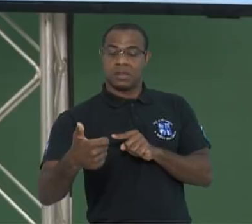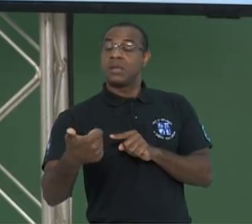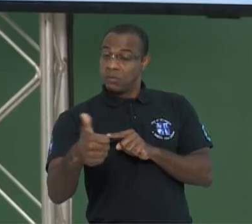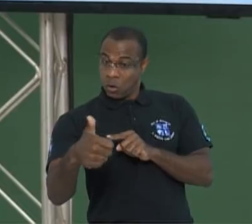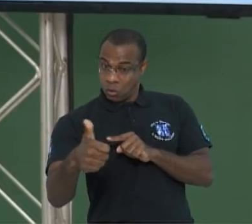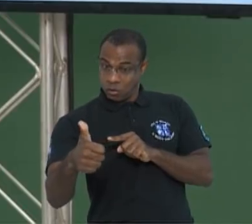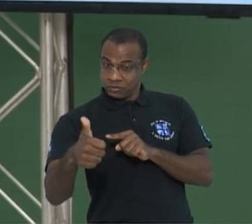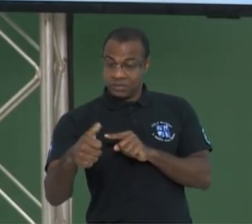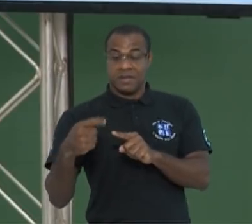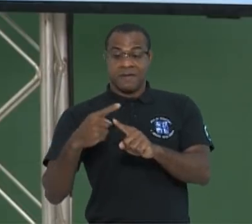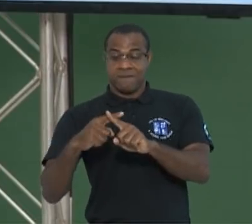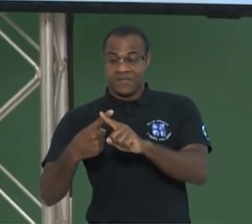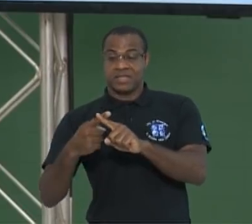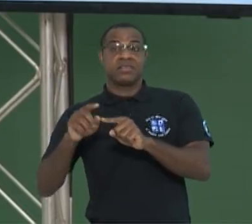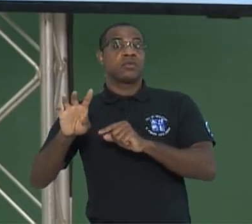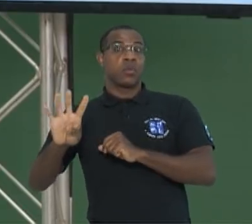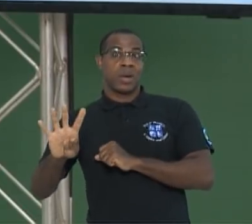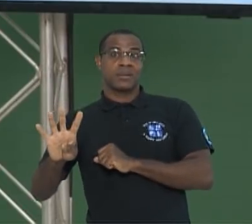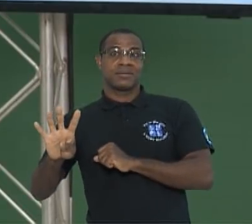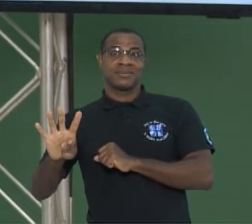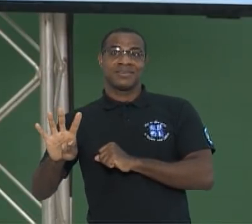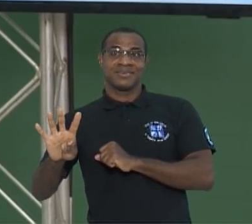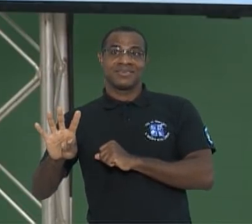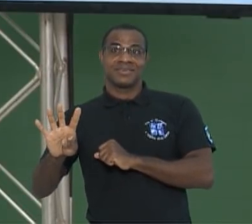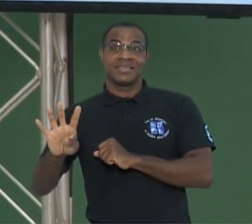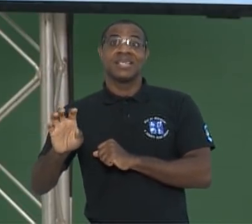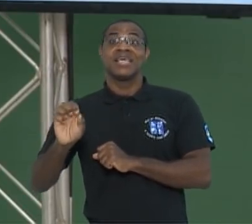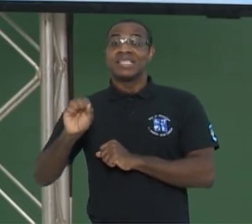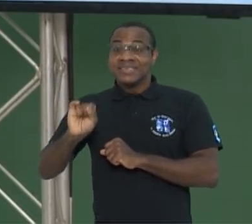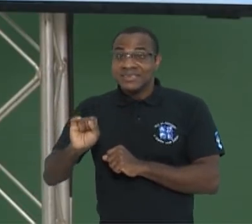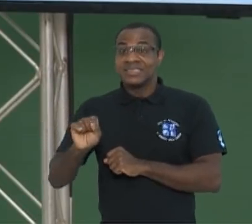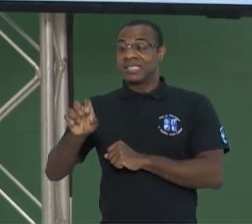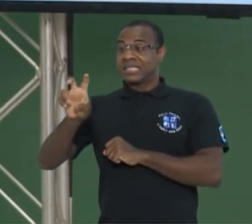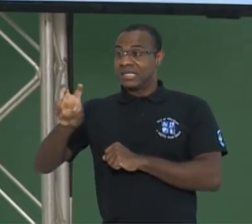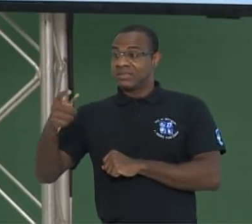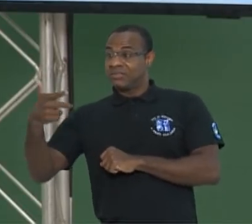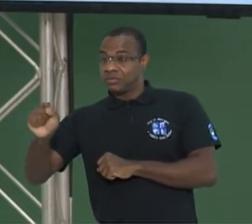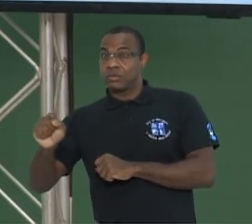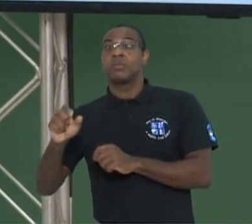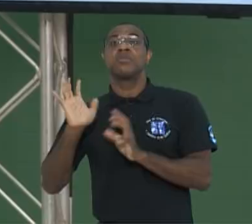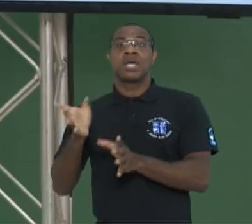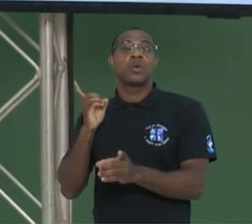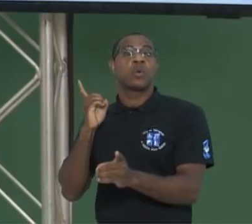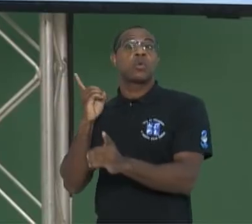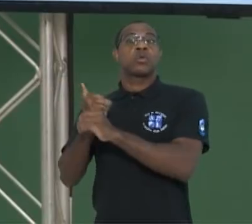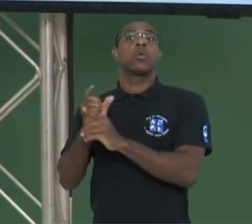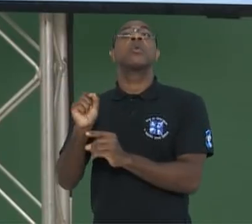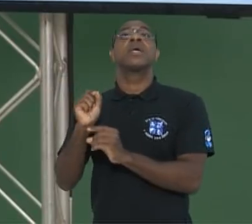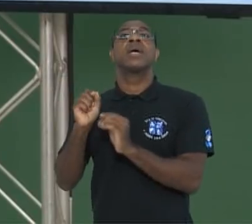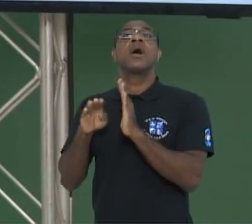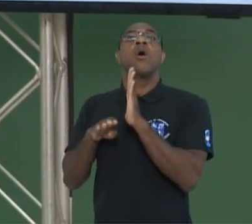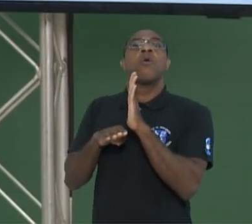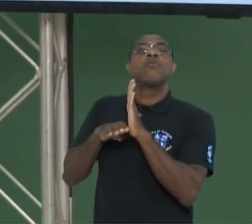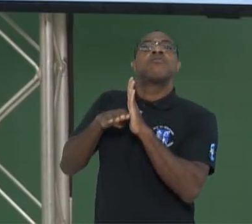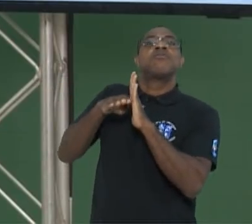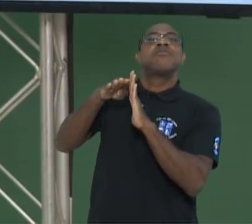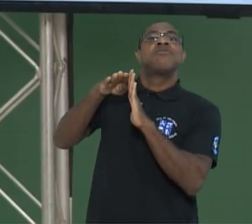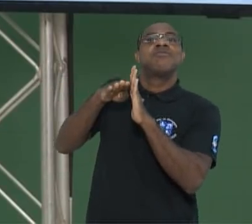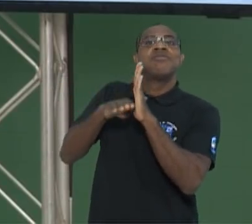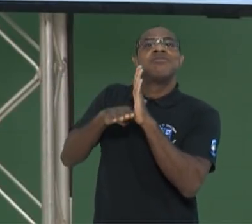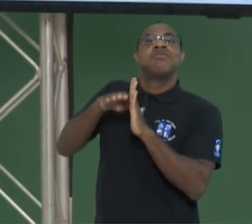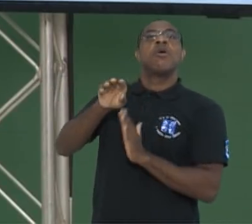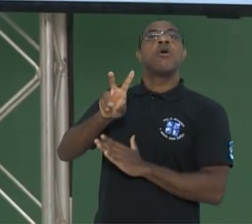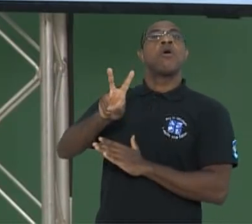4. Se chegou no 528, é porque você achou o teu volume e daí é a resposta, né, que está